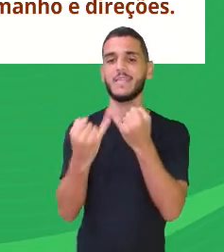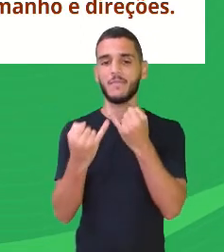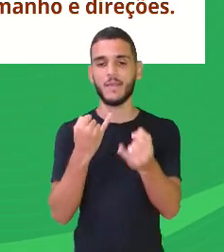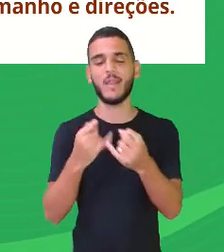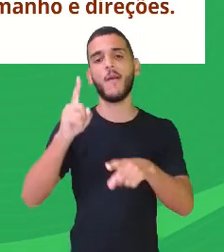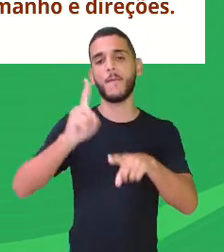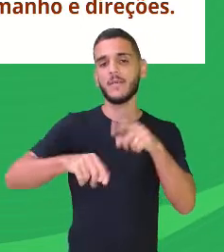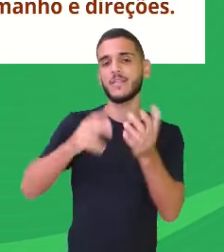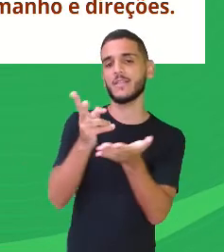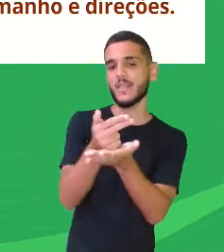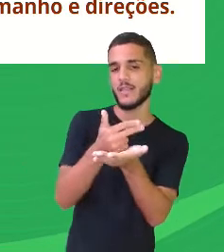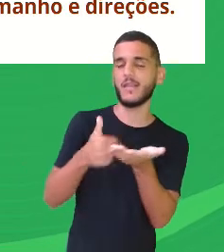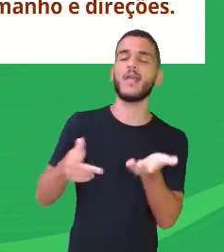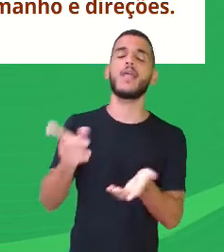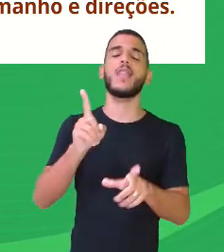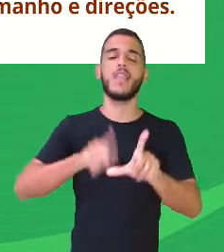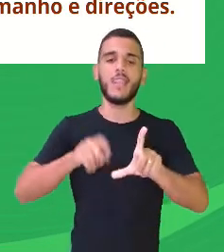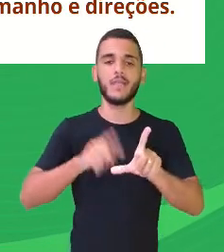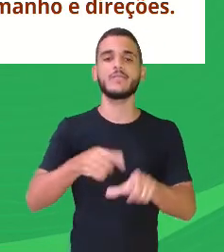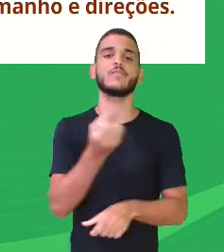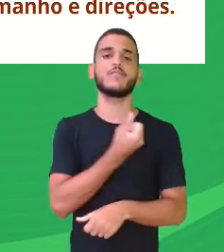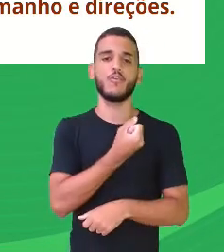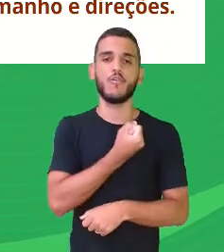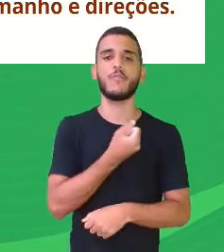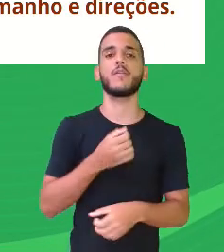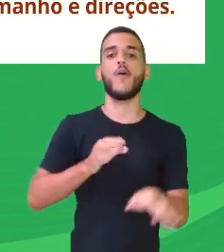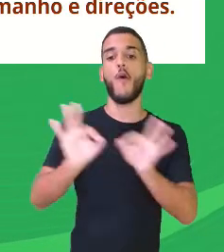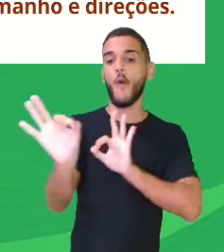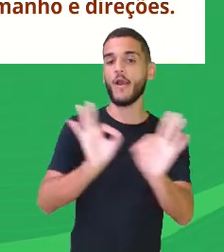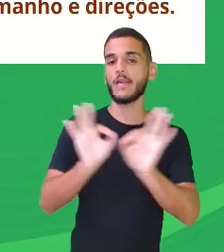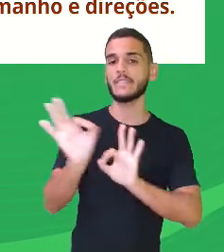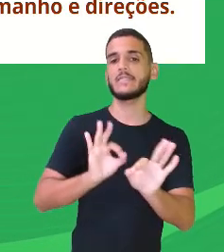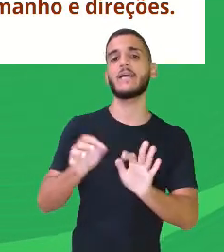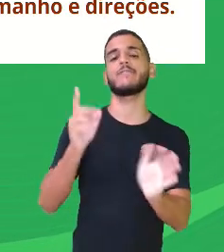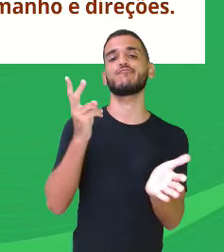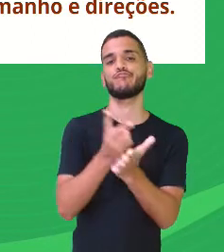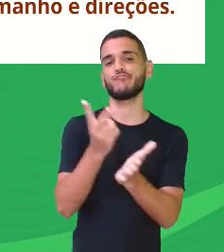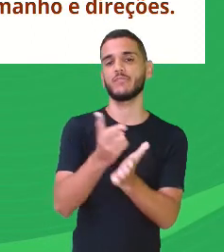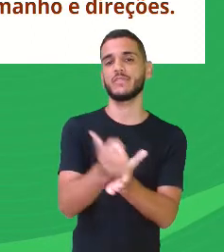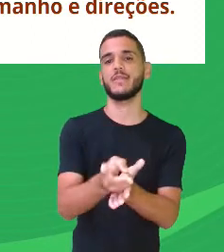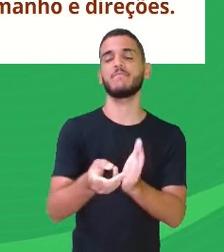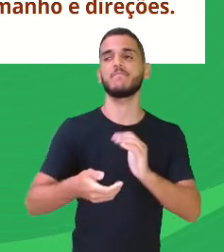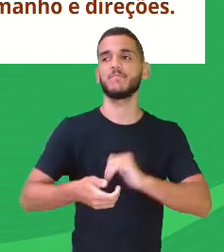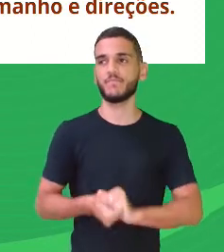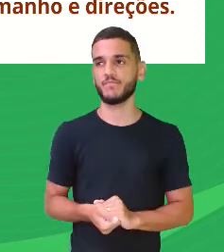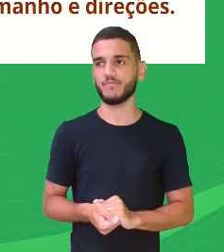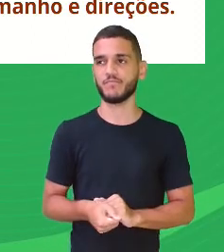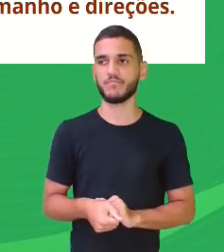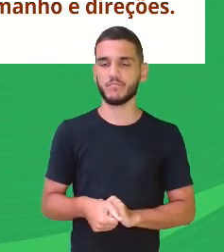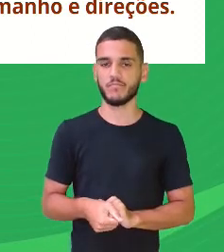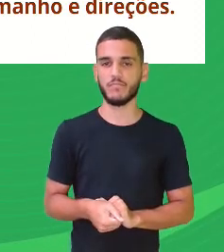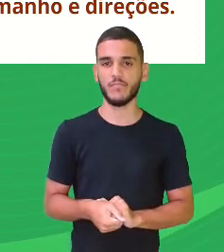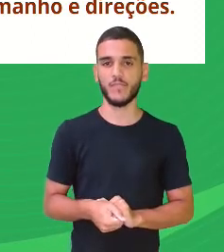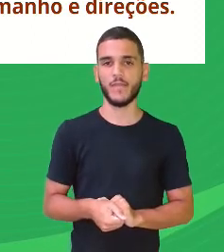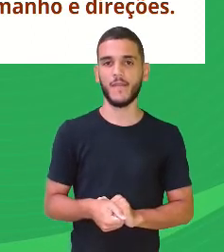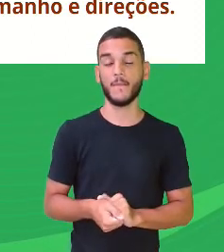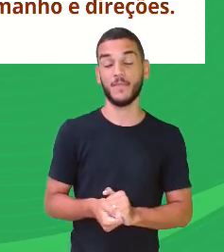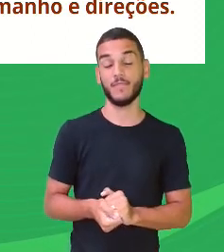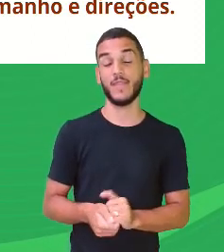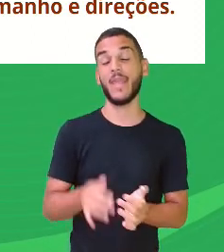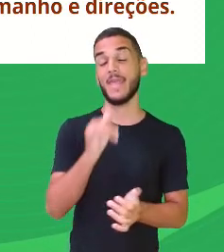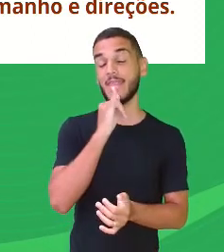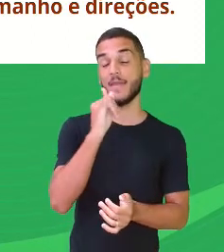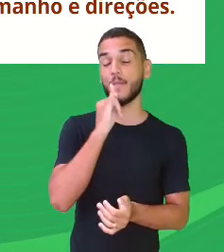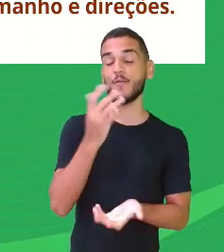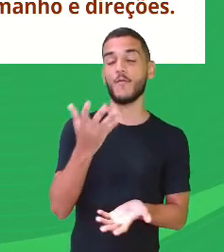desenhos, entre letras e números, sim, de forma sistemática e regular, porque a observância desses aspectos vai fazer